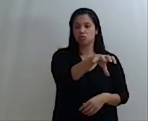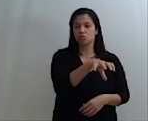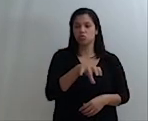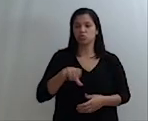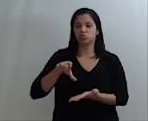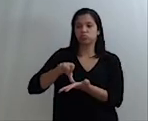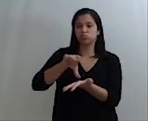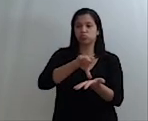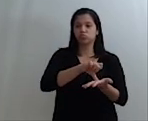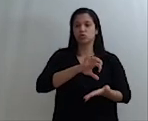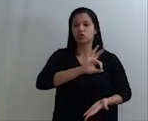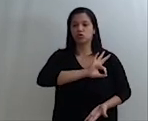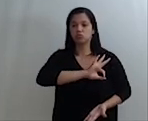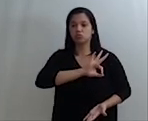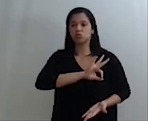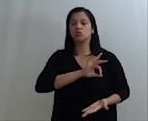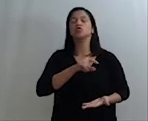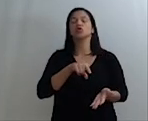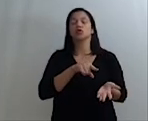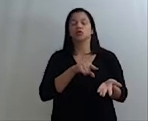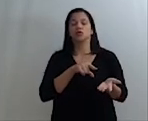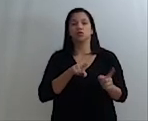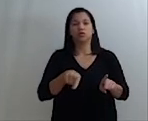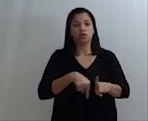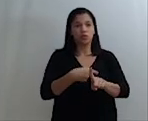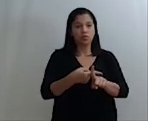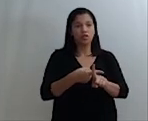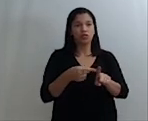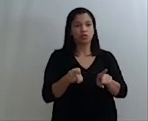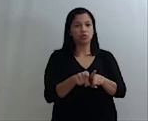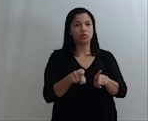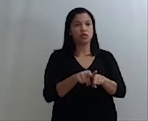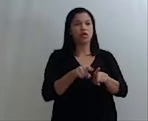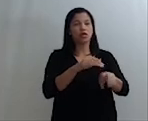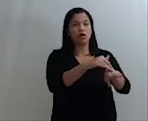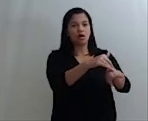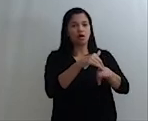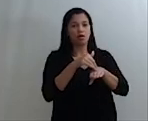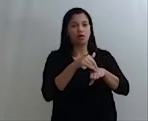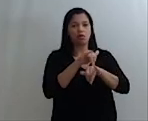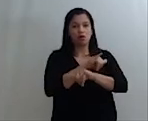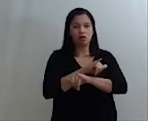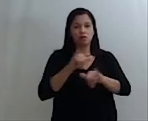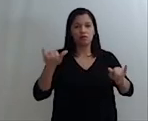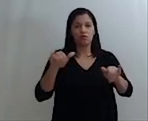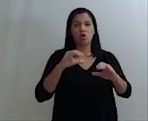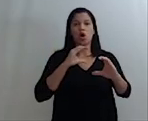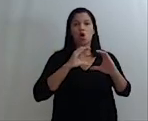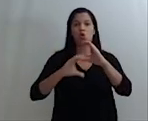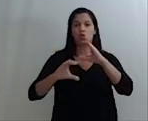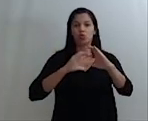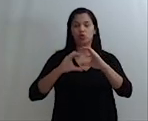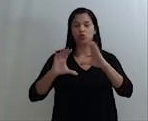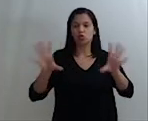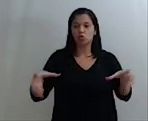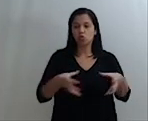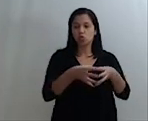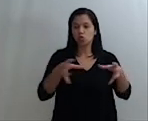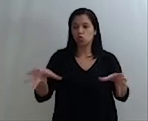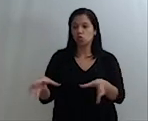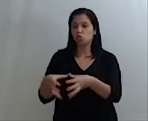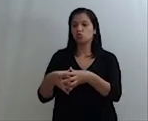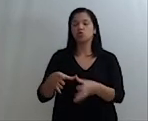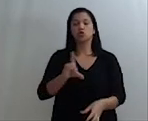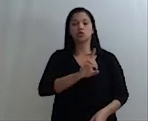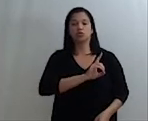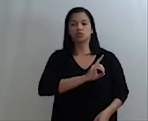eh estendendo também Ministro Rogério com a sua EV vênia eh a comunicação às defensorias públicas e aos